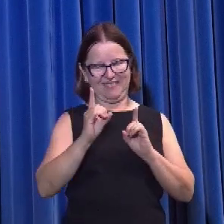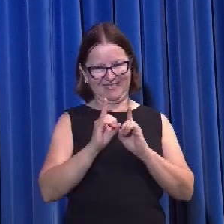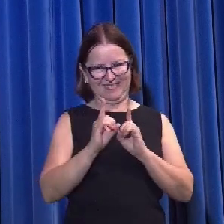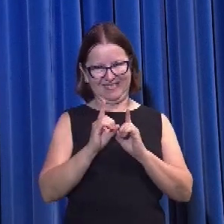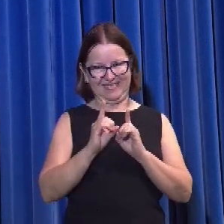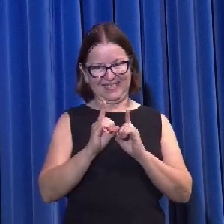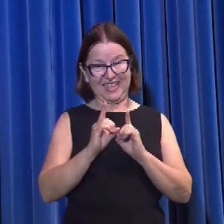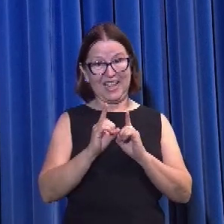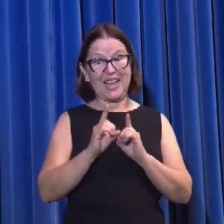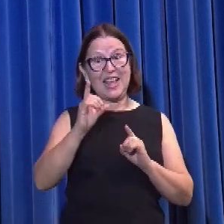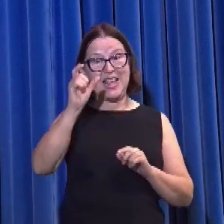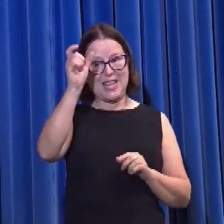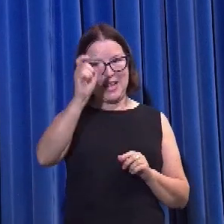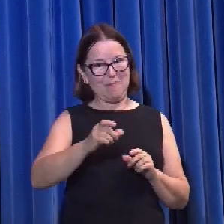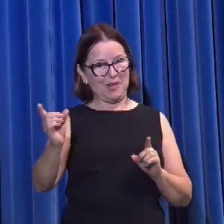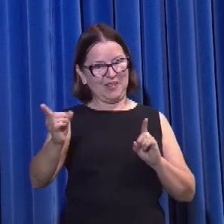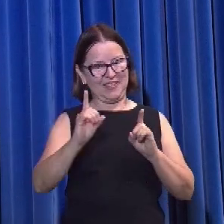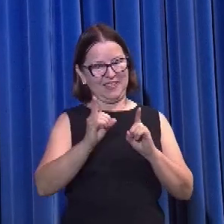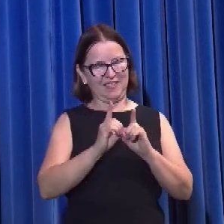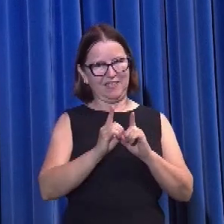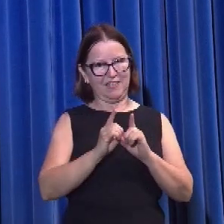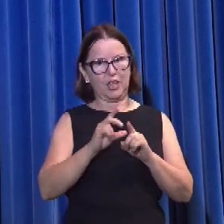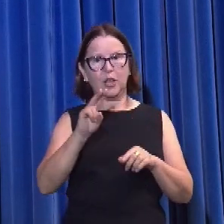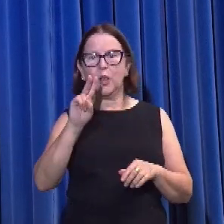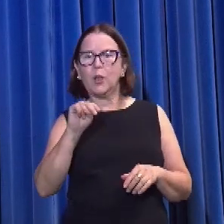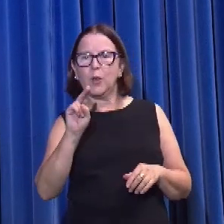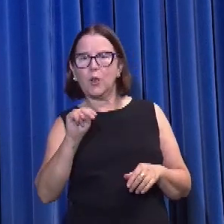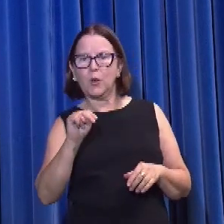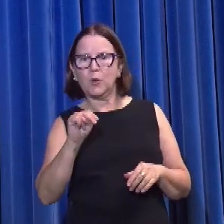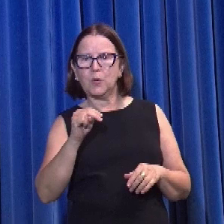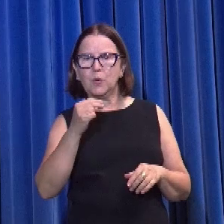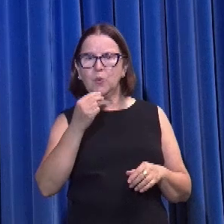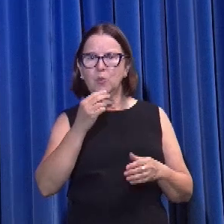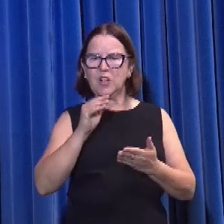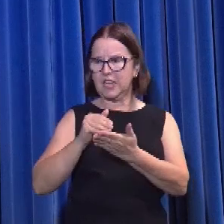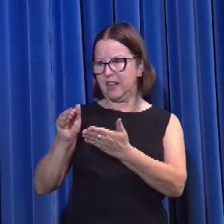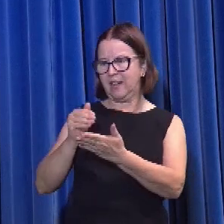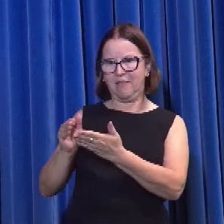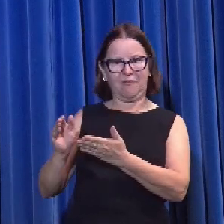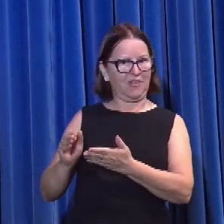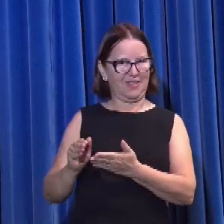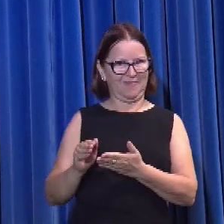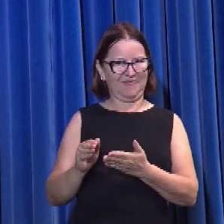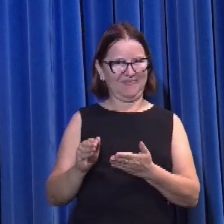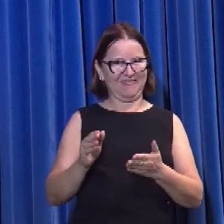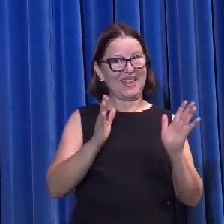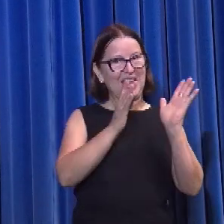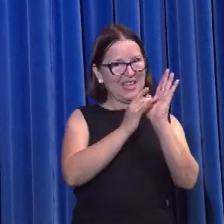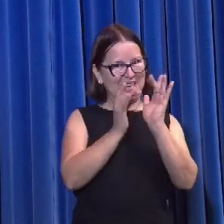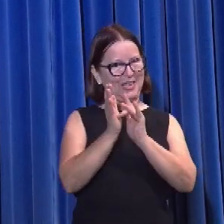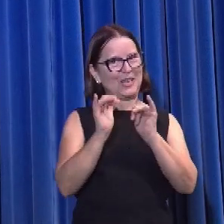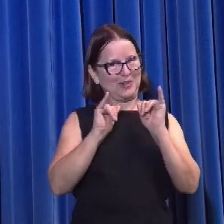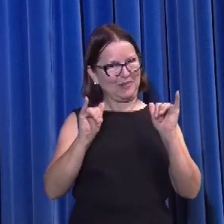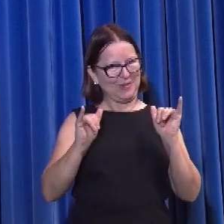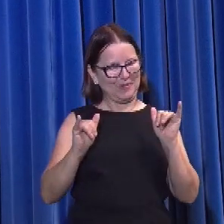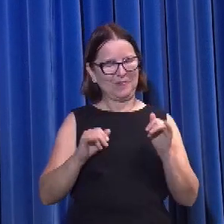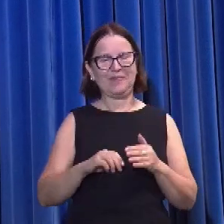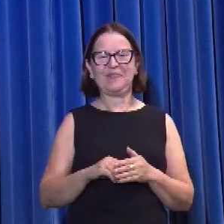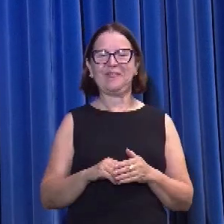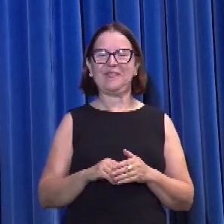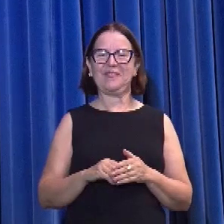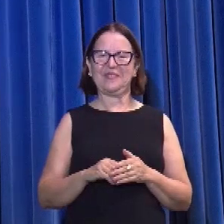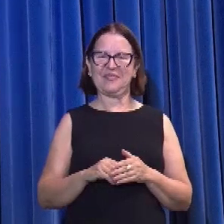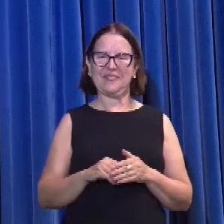e o que vem a mim, de modo nenhum o lançarei fora. Você está vendo o que a Bíblia está dizendo? Que Jesus